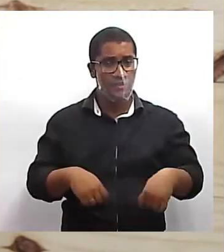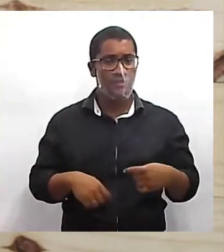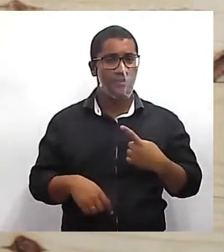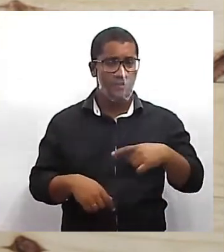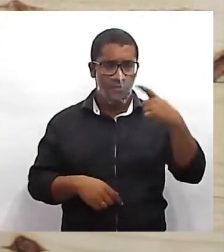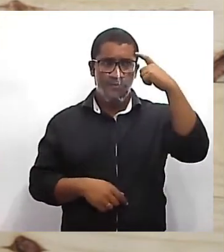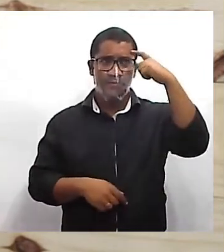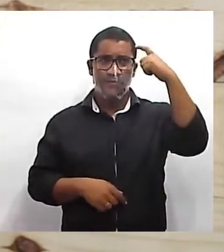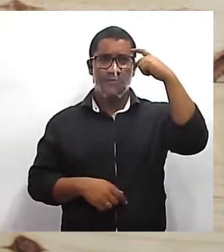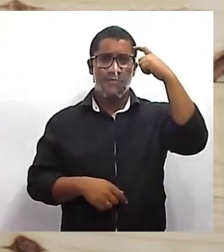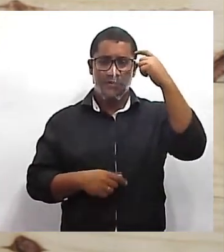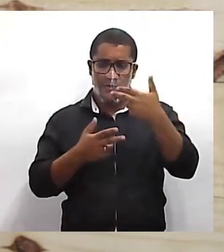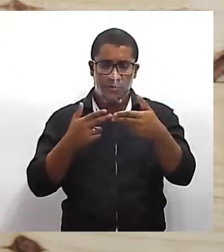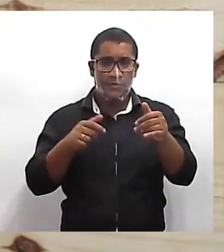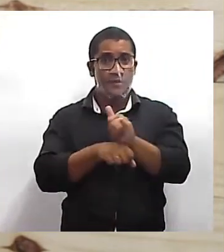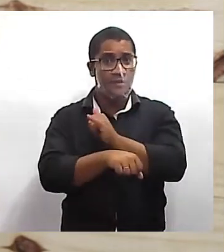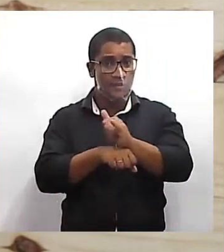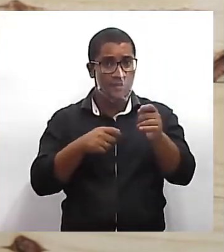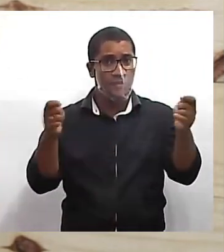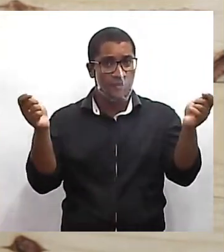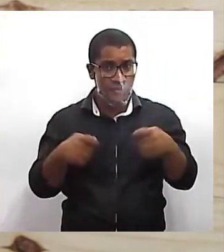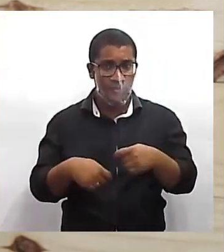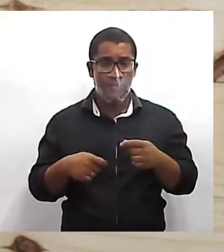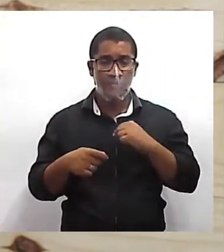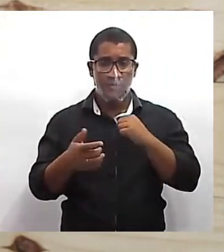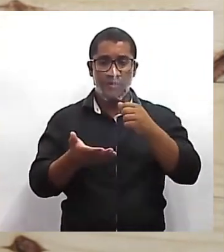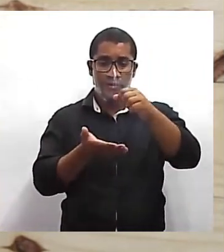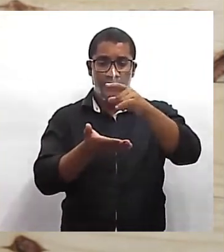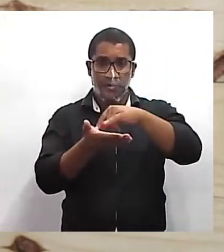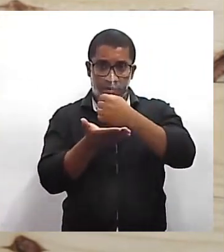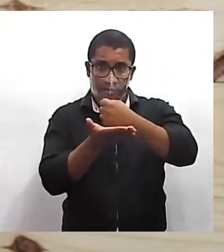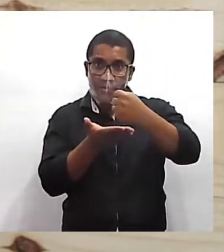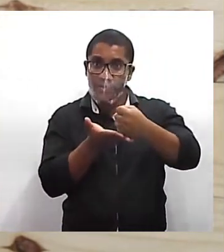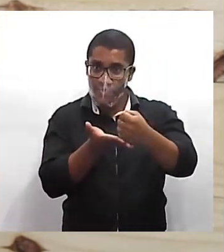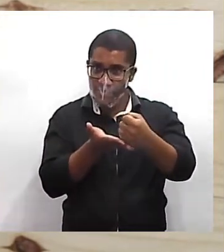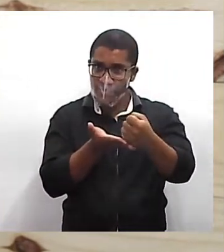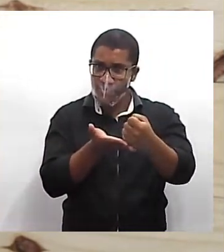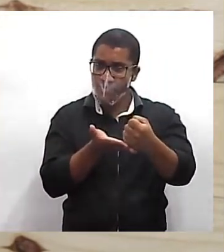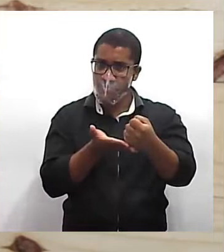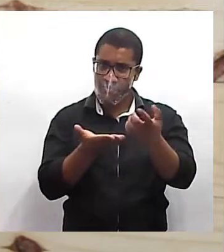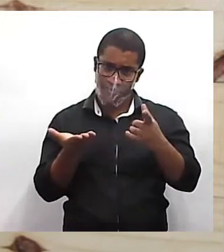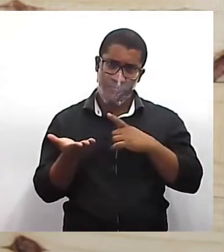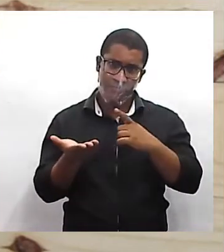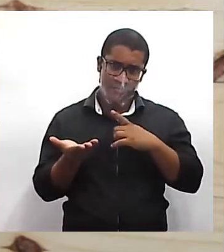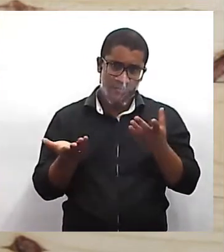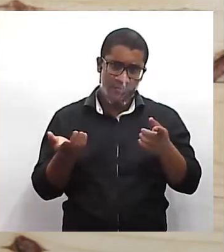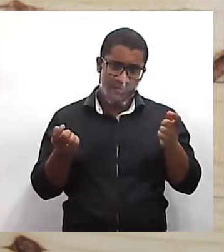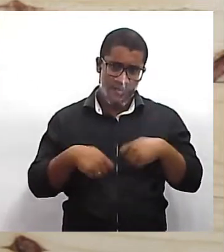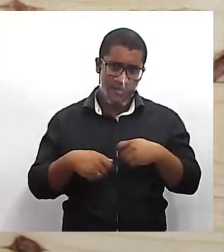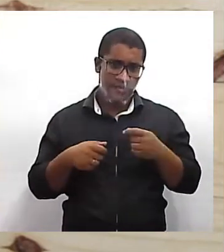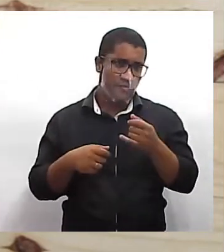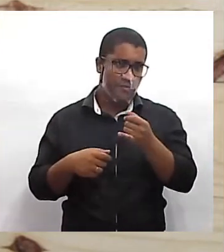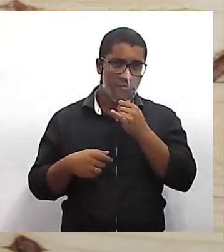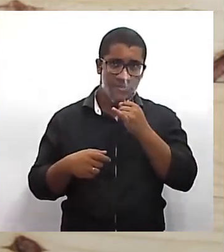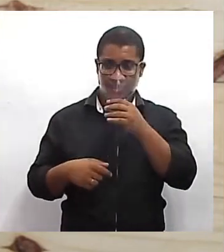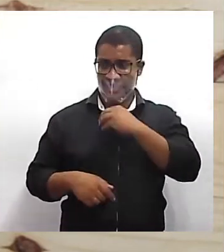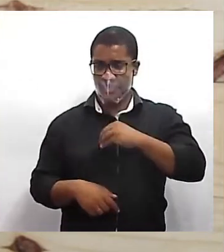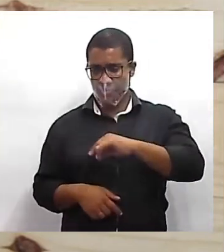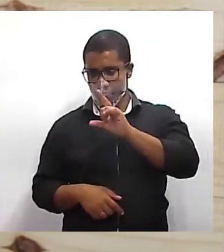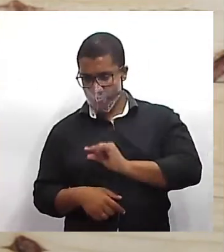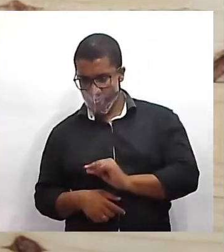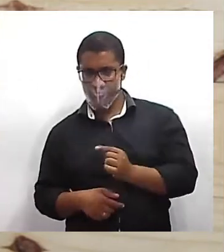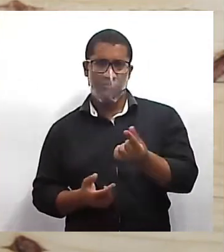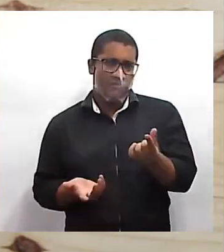em medidas que facilitem a contratação formal, não só relativas ao custo, como desoneração da folha, mas também